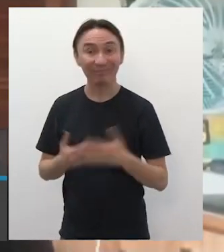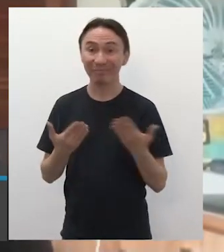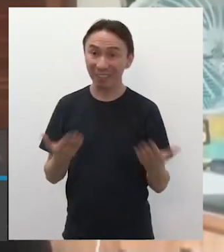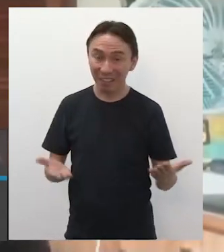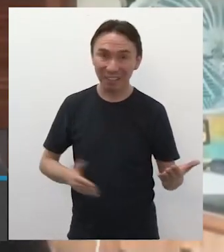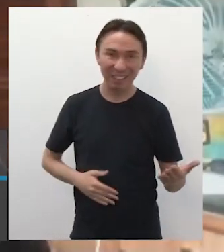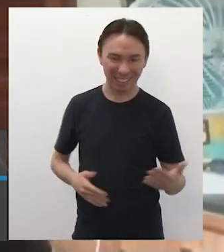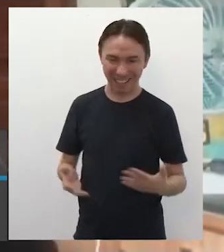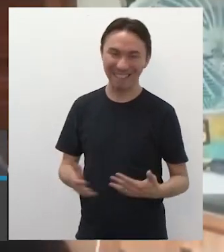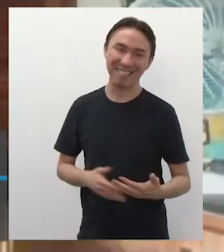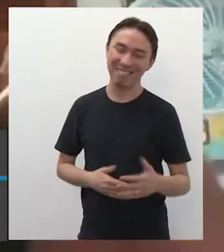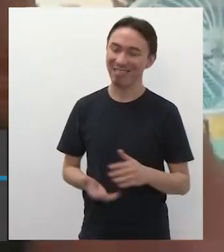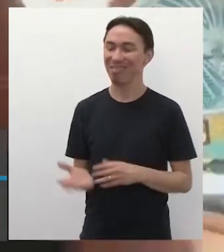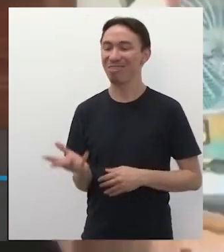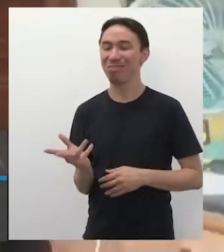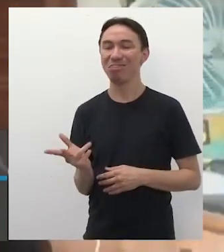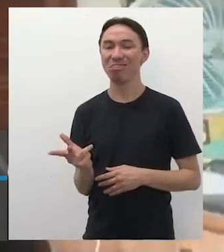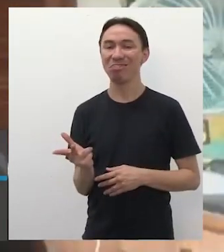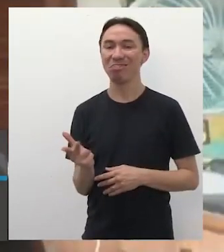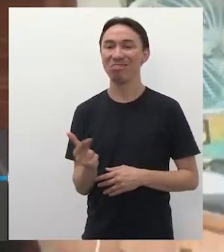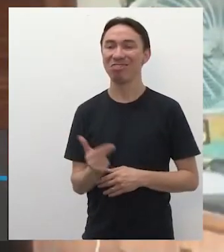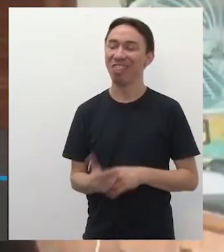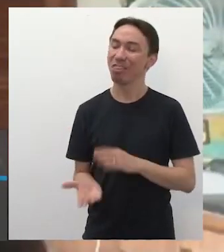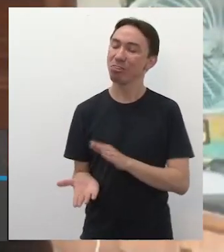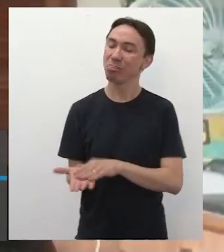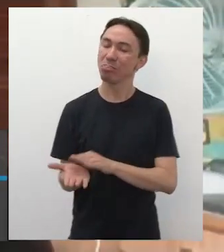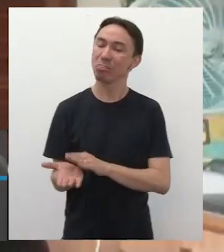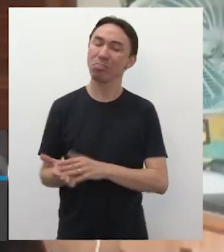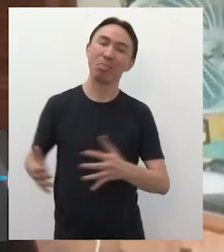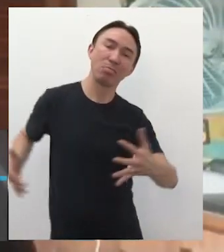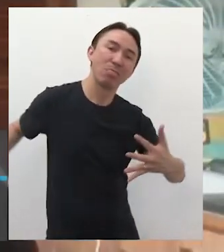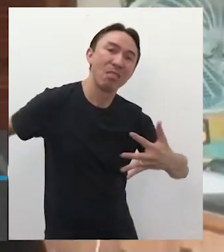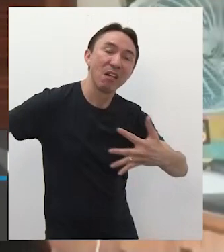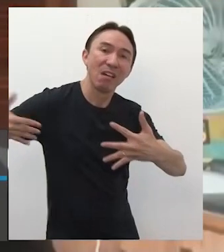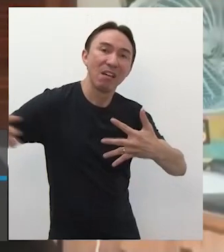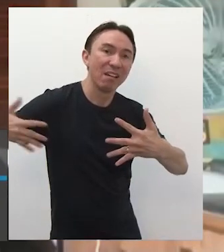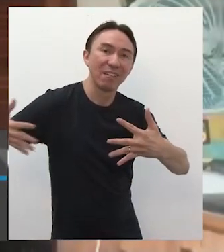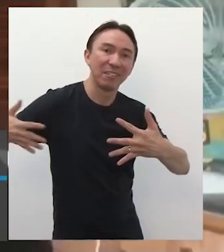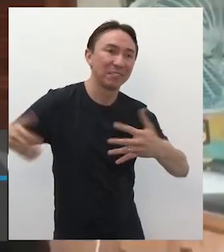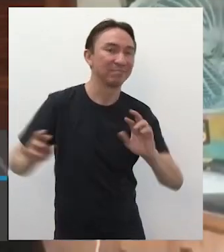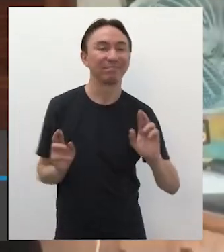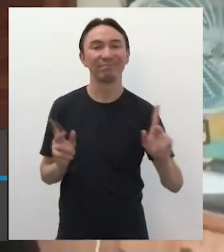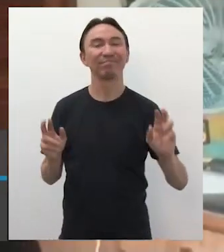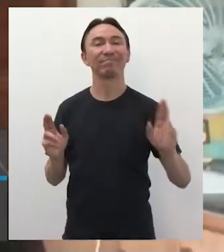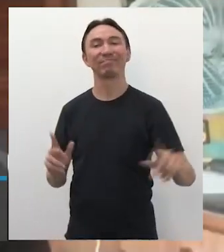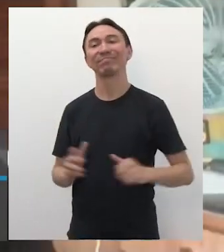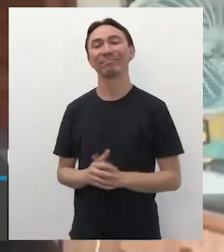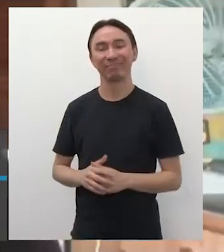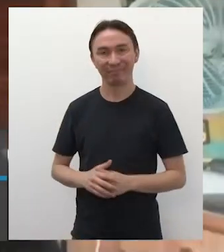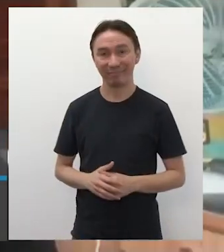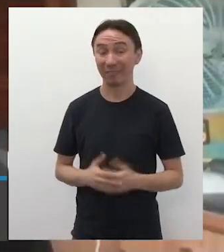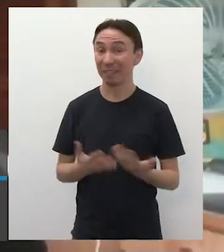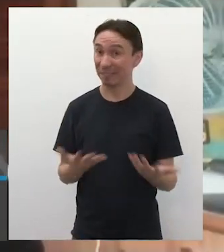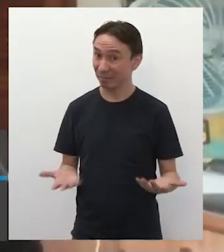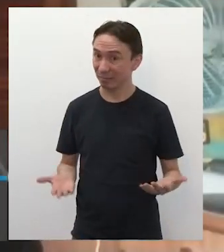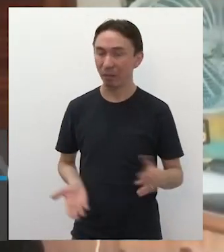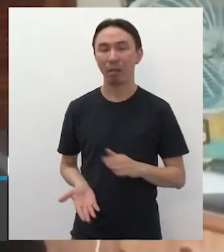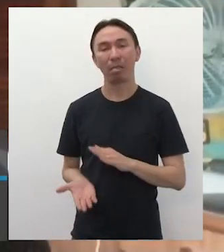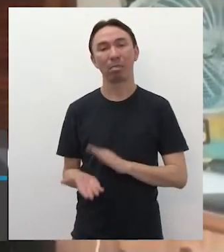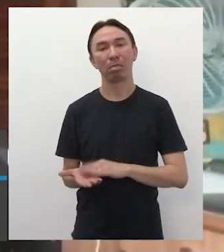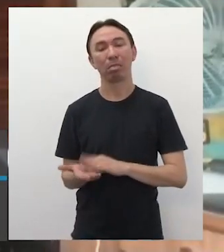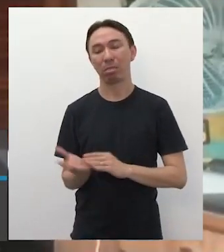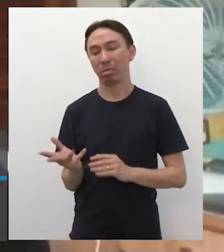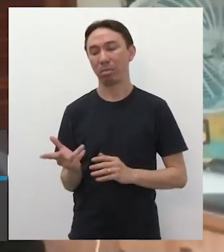sobre a pessoa que eu quero, sei lá, agradar, seja qual o motivo. Mas a bajulação, como o